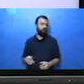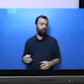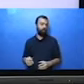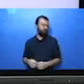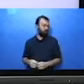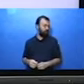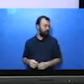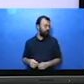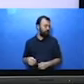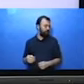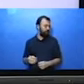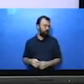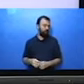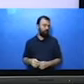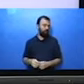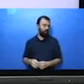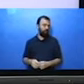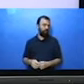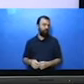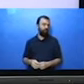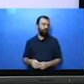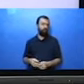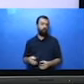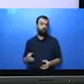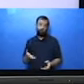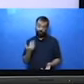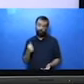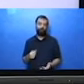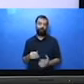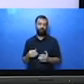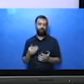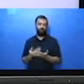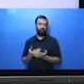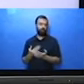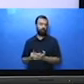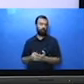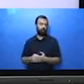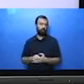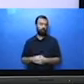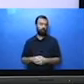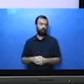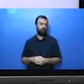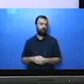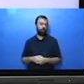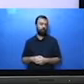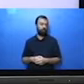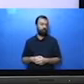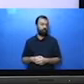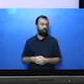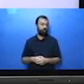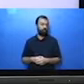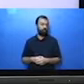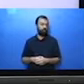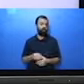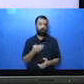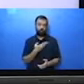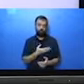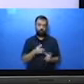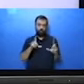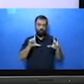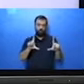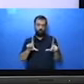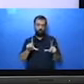o isolamento social. Vamos para a nossa aula? Aqui nós temos o relevo